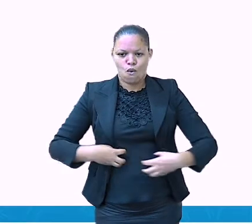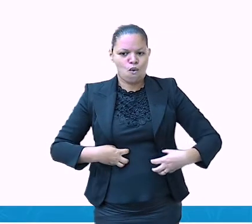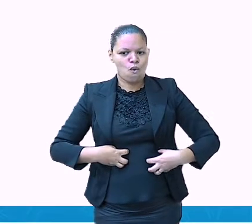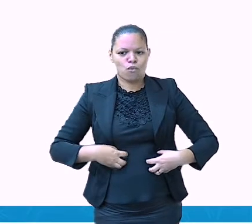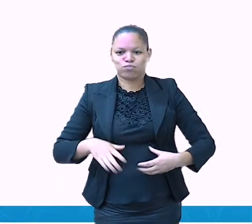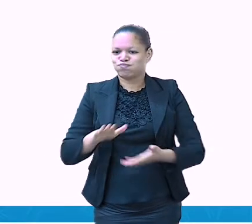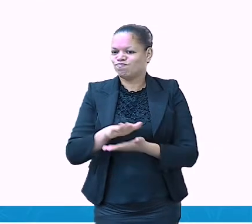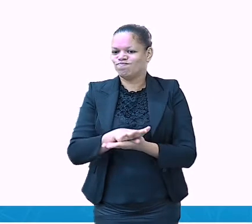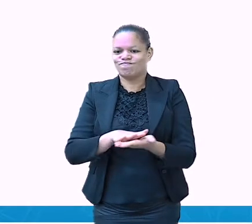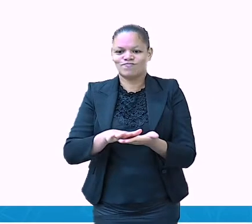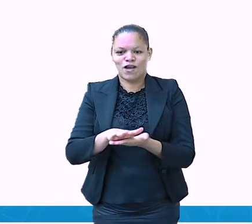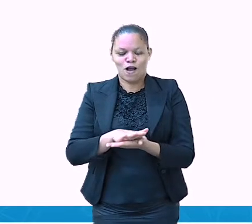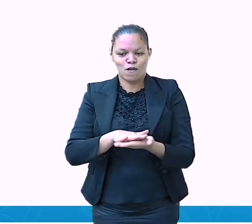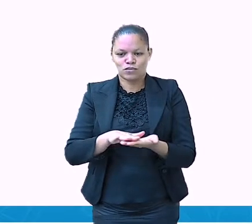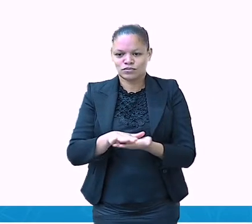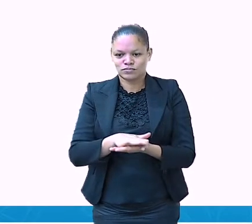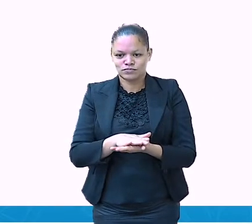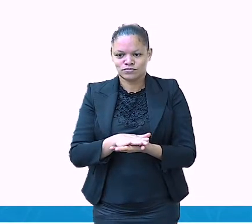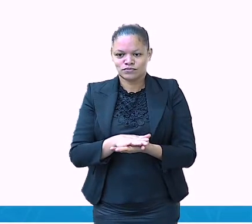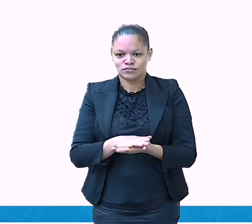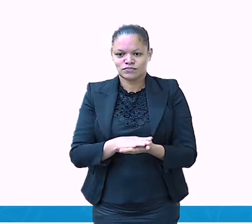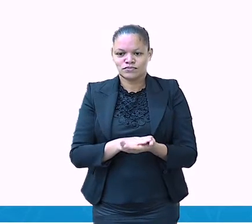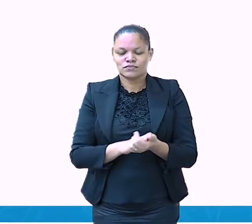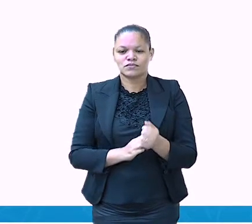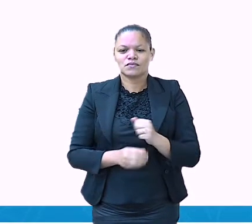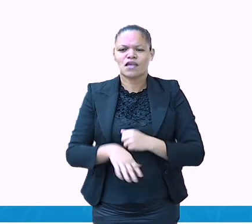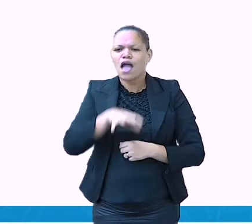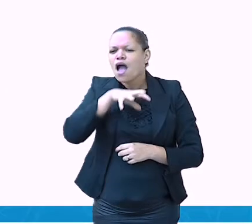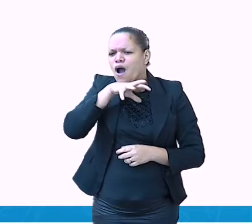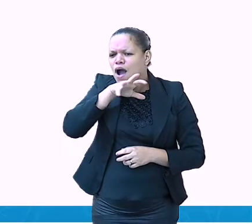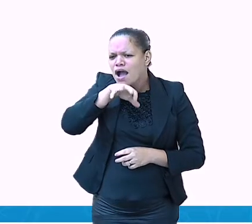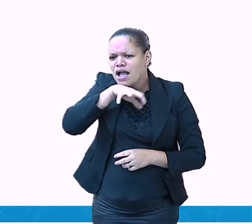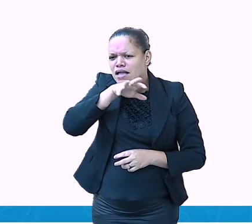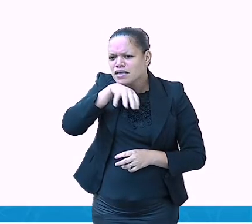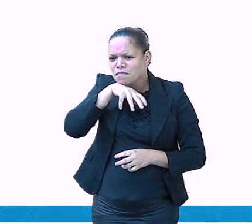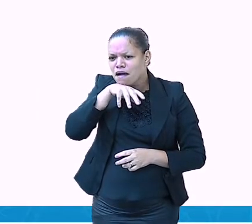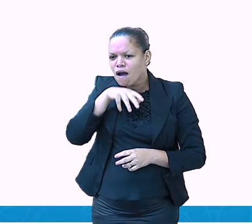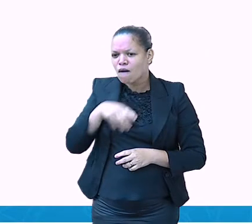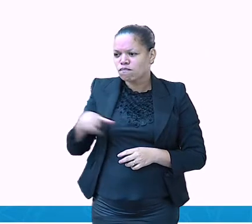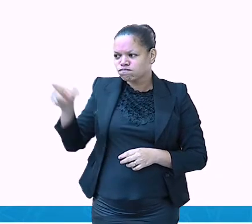vivo, invertebrado, mas sem nenhum órgão.